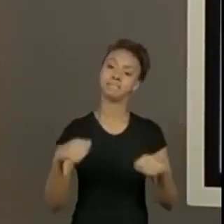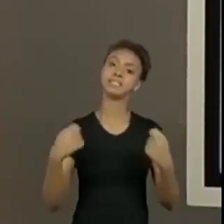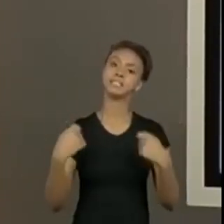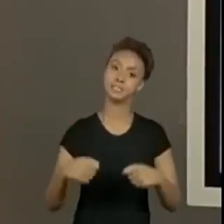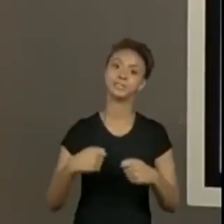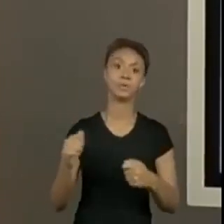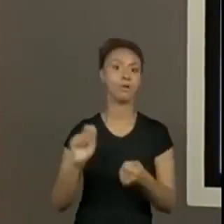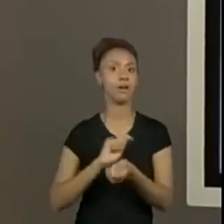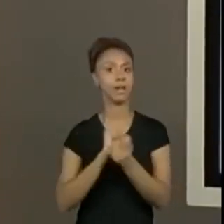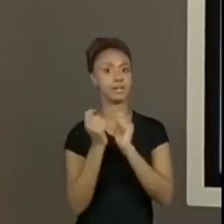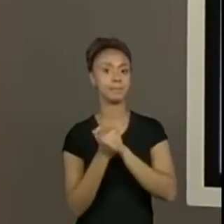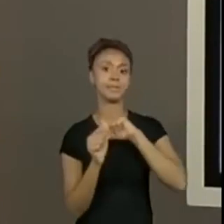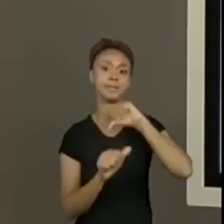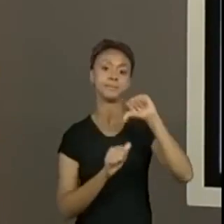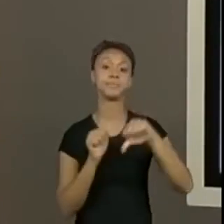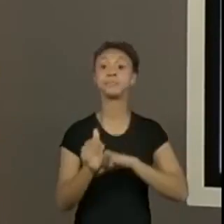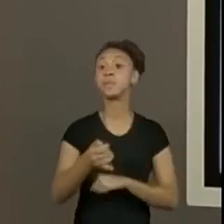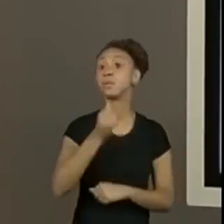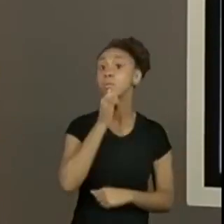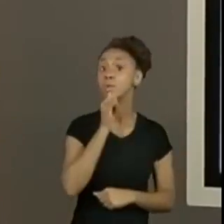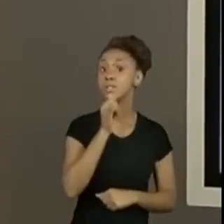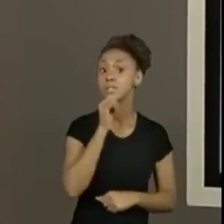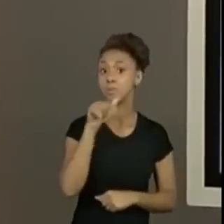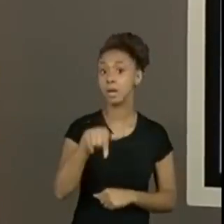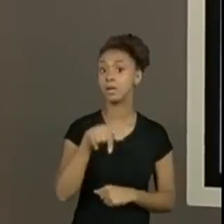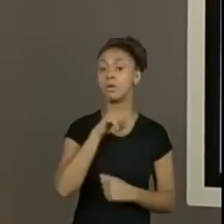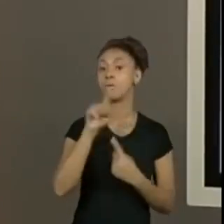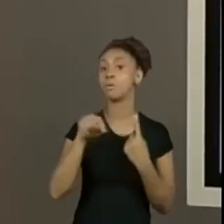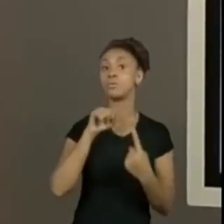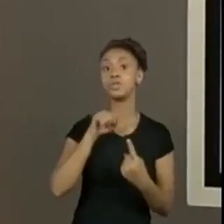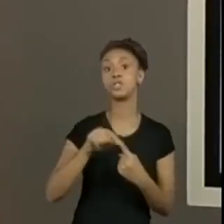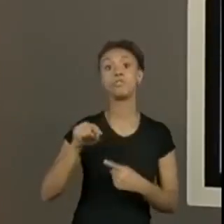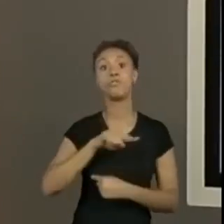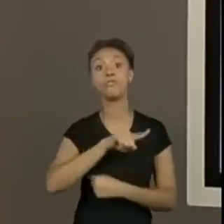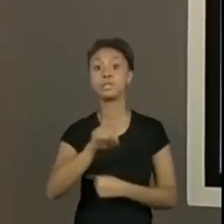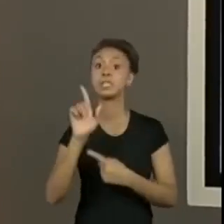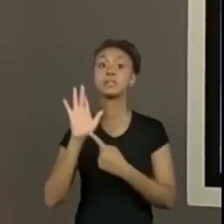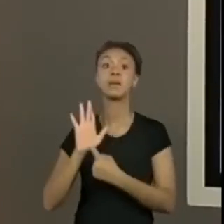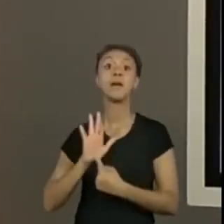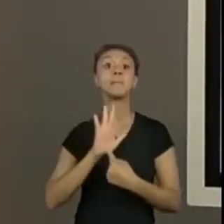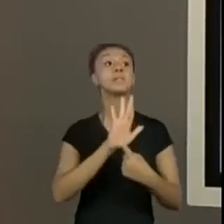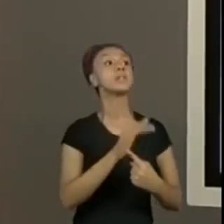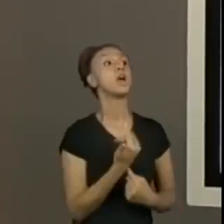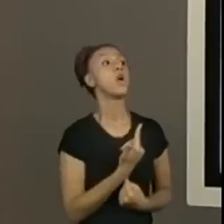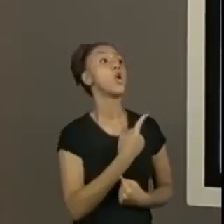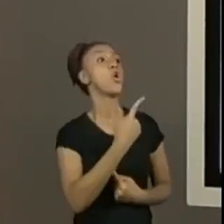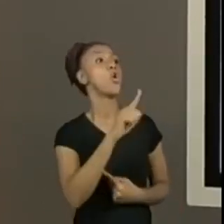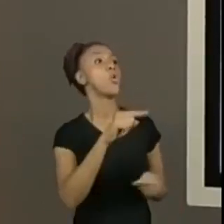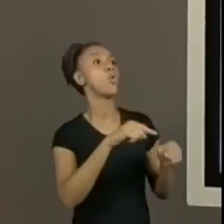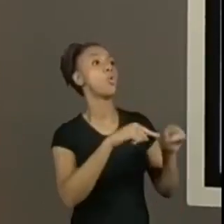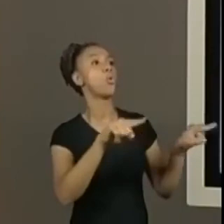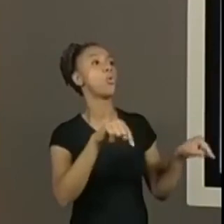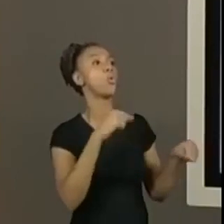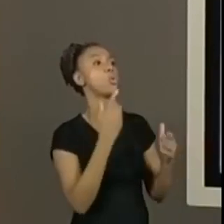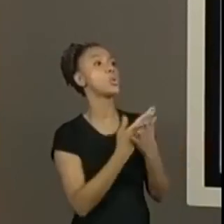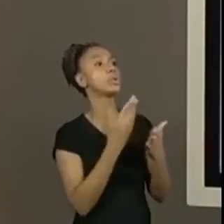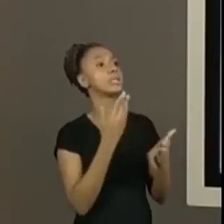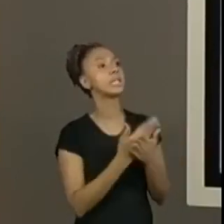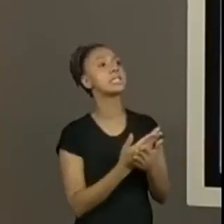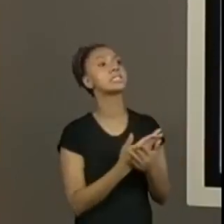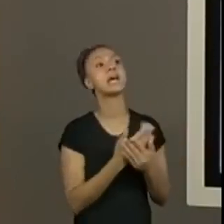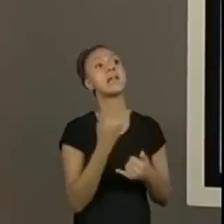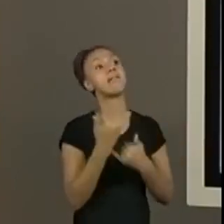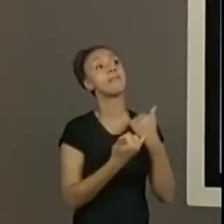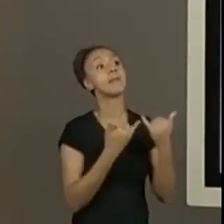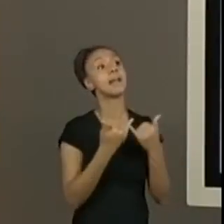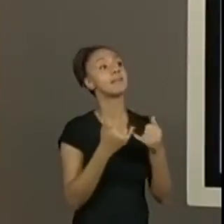foram feitas. Uma delas é que o objetivo era que vocês apresentassem para outras turmas da escola uma regra de uma